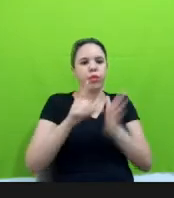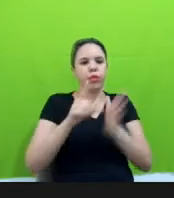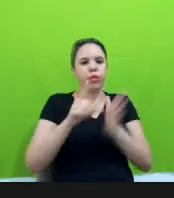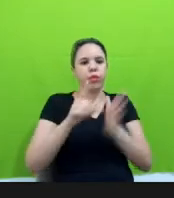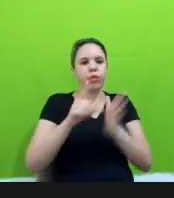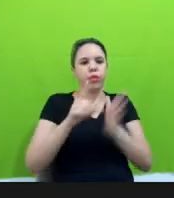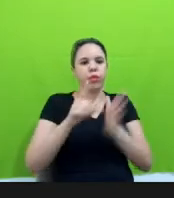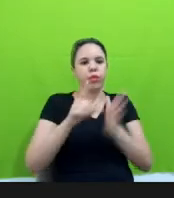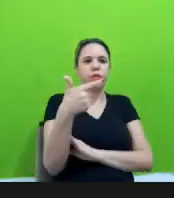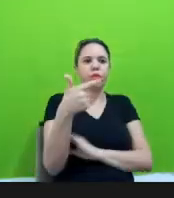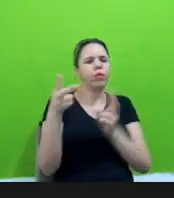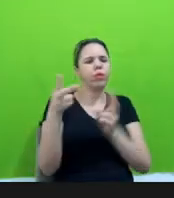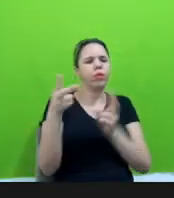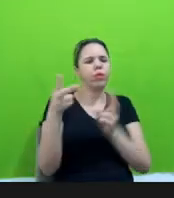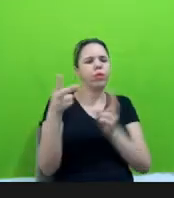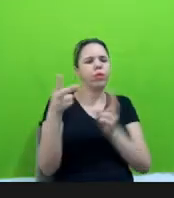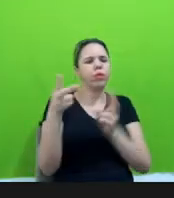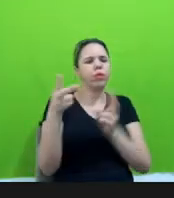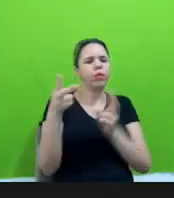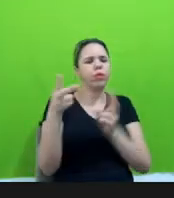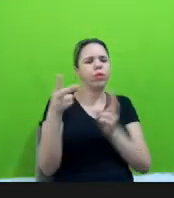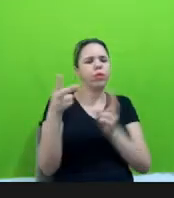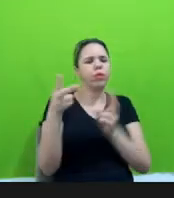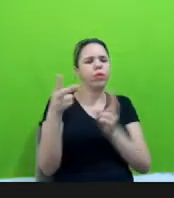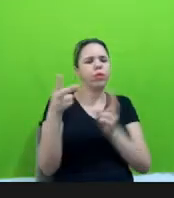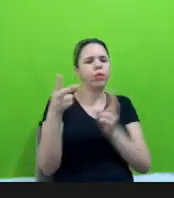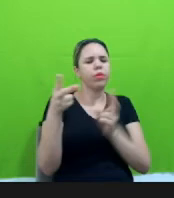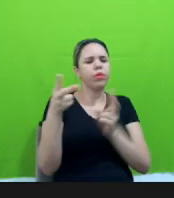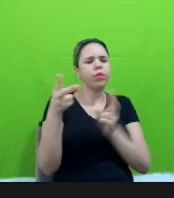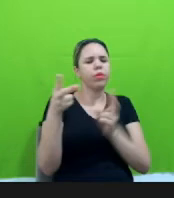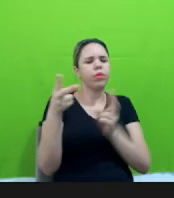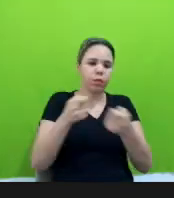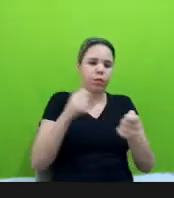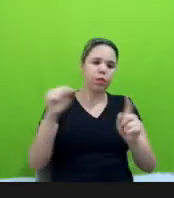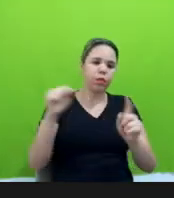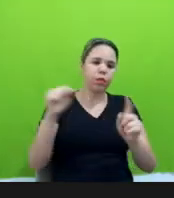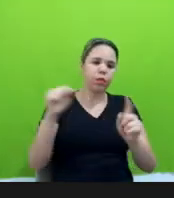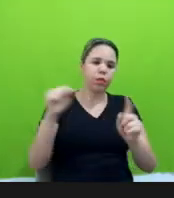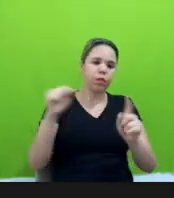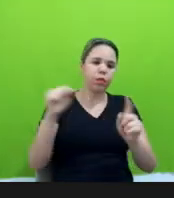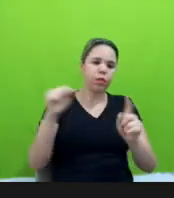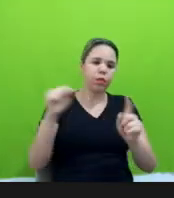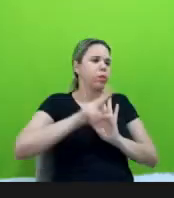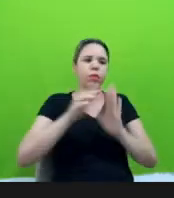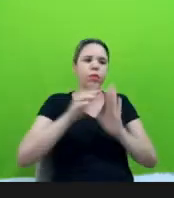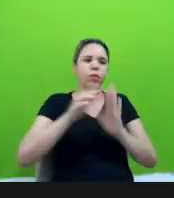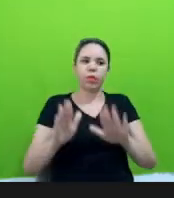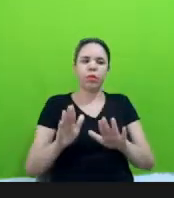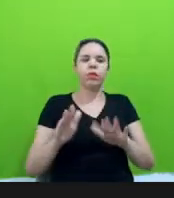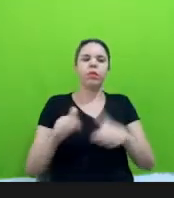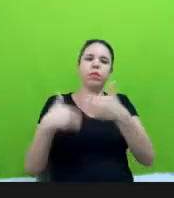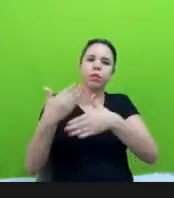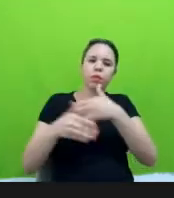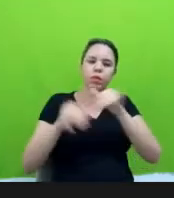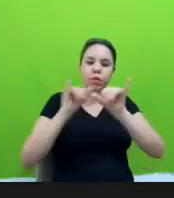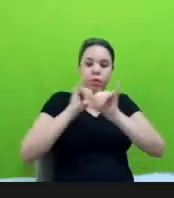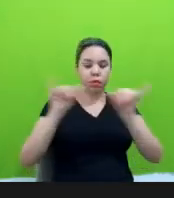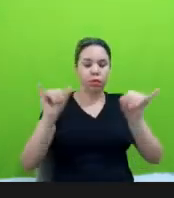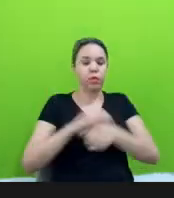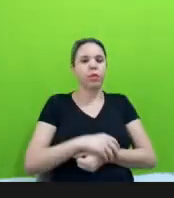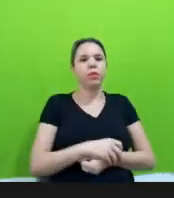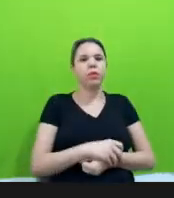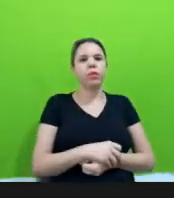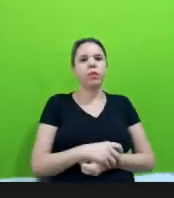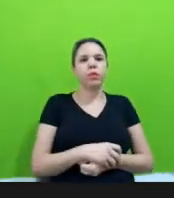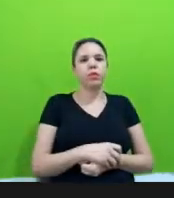2012, foi um avanço na área de controle social, porque algumas estatísticas que não eram abertas passaram a ser divulgadas. Então,